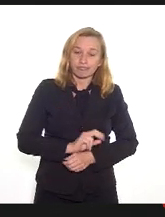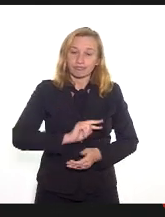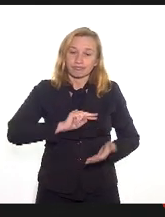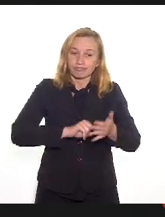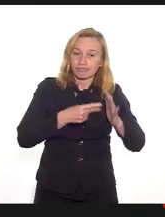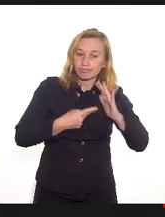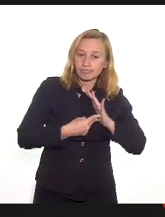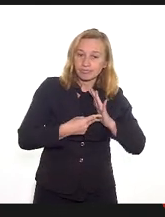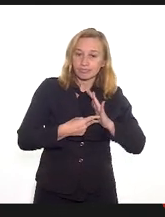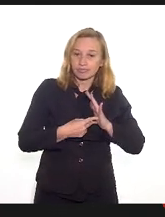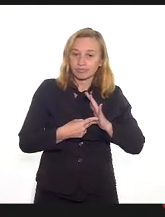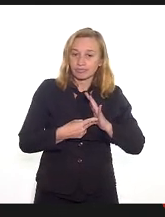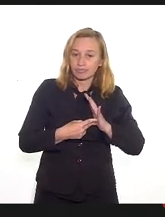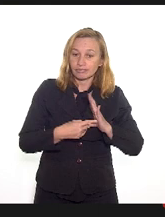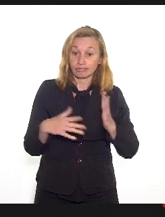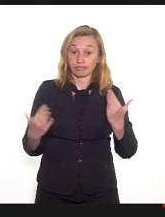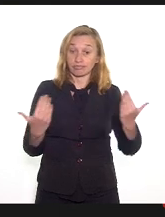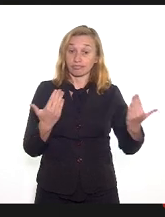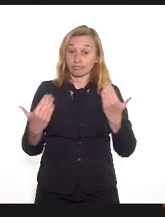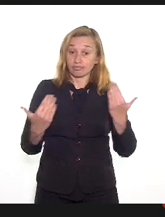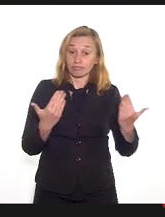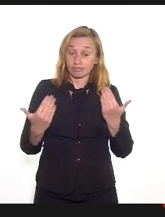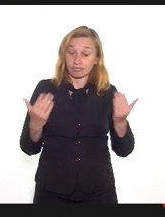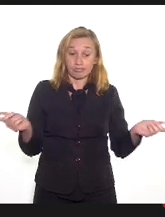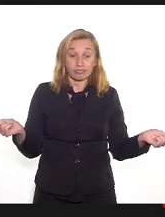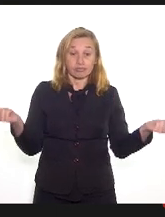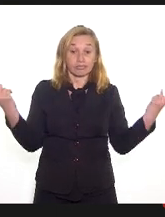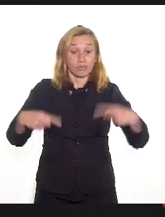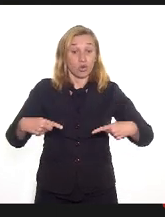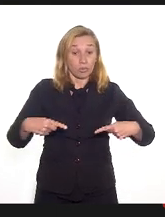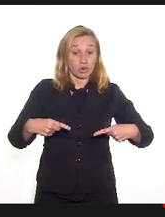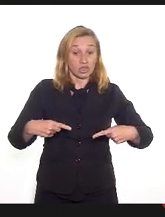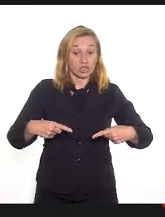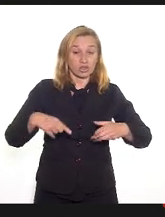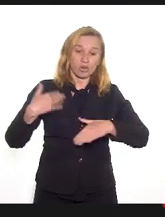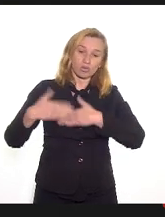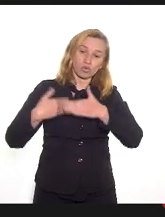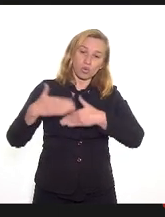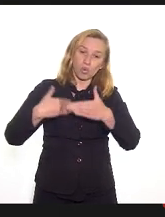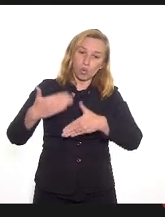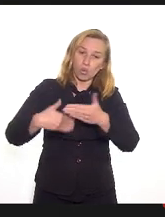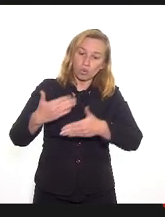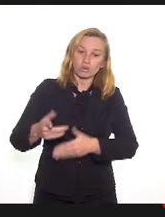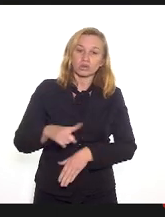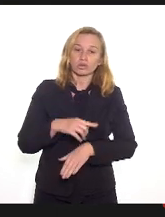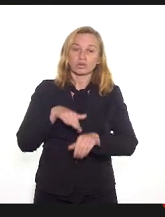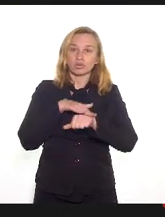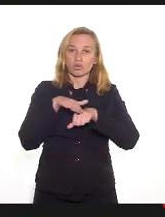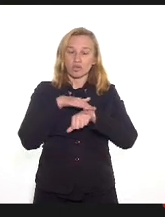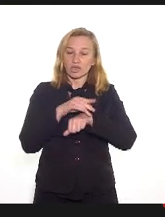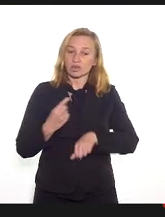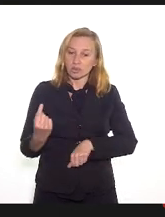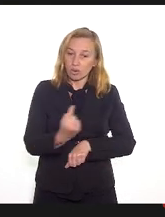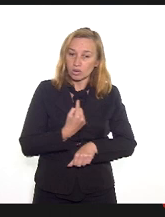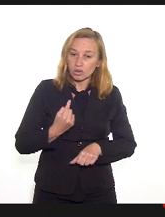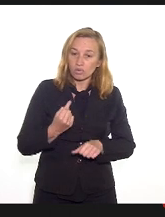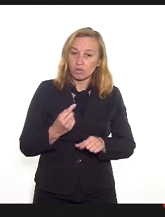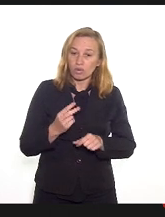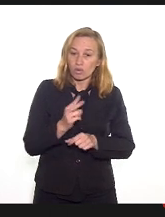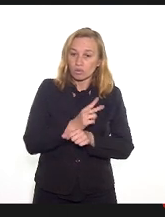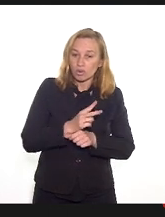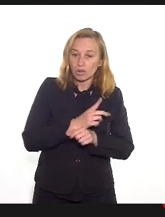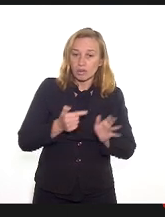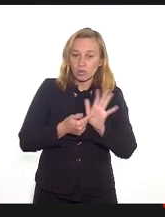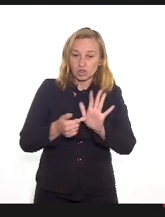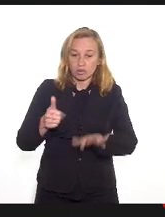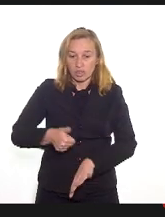em vantagens comparativas e competitivas que, ao longo dessa nossa conversa, eu vou procurar